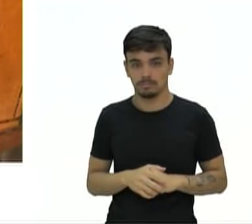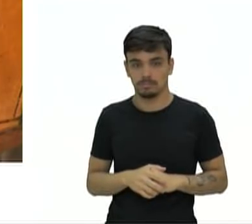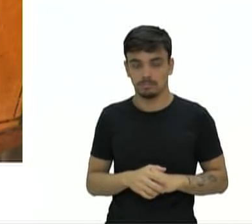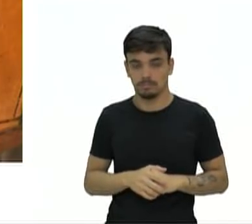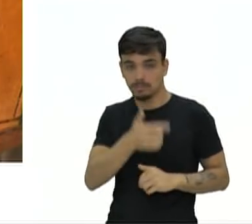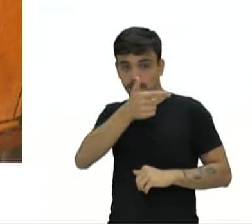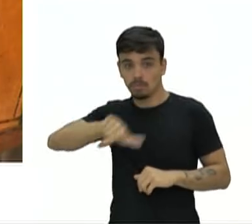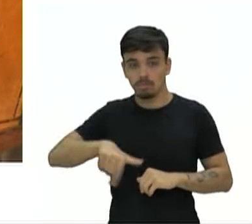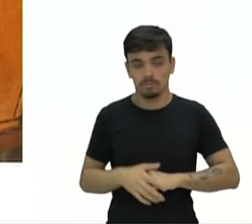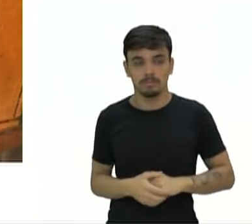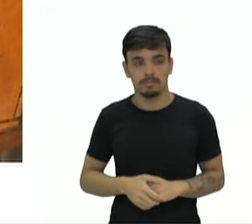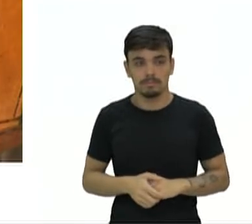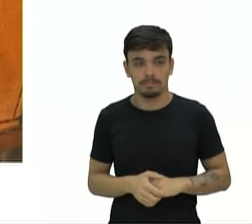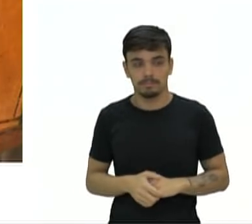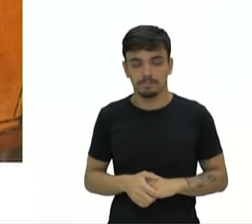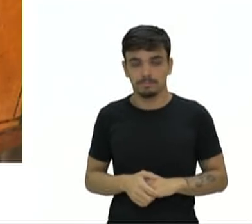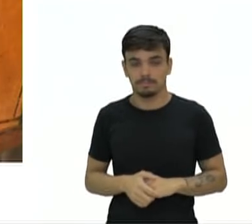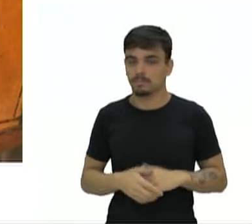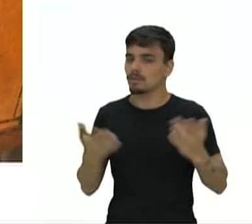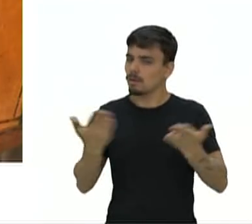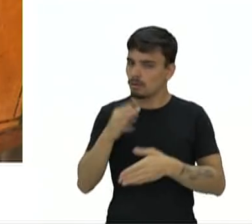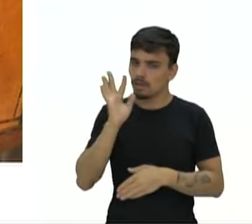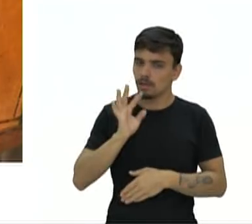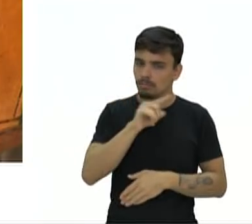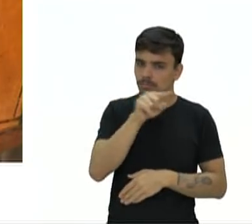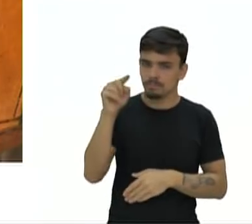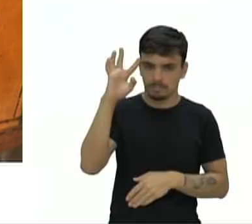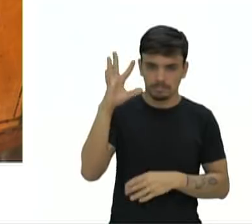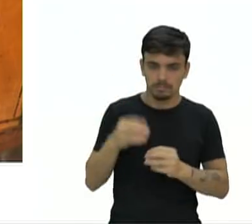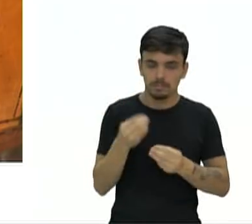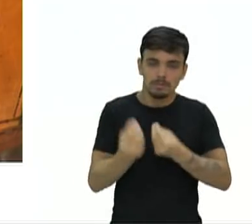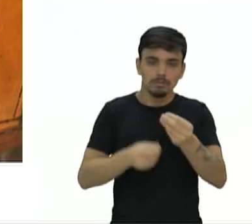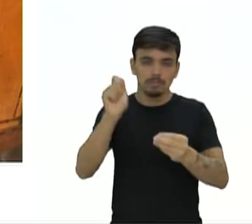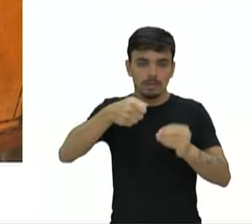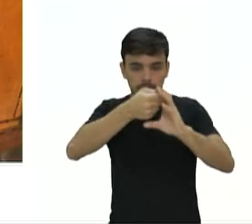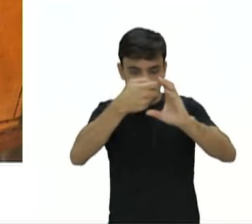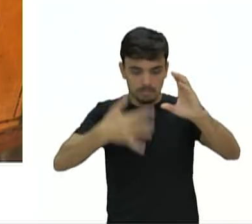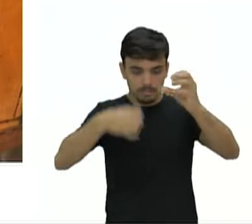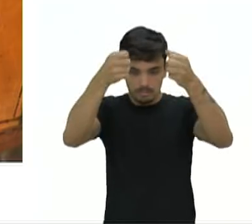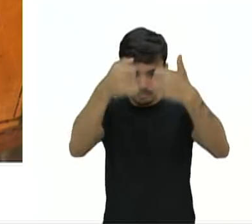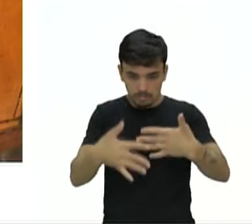Mais uma, acho que agora vai ficar bem bacana para a gente. Como poderíamos descrevê-la?